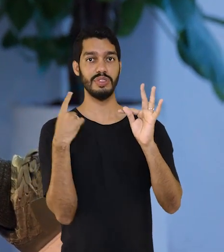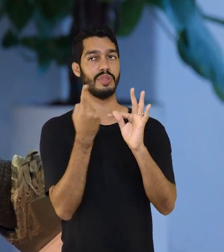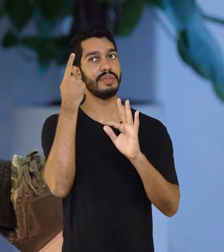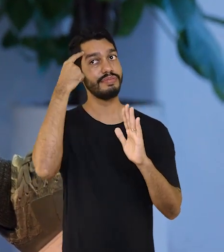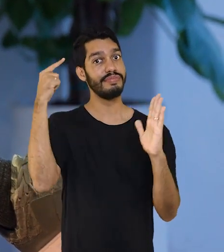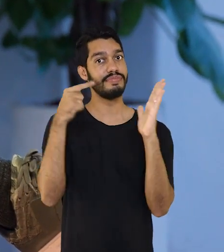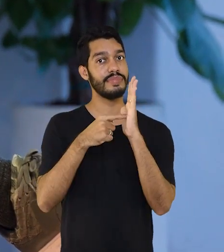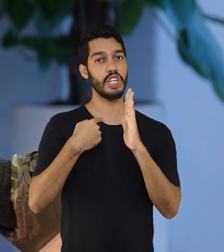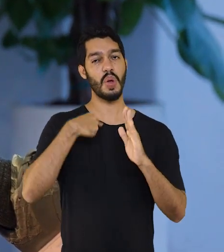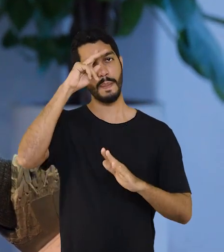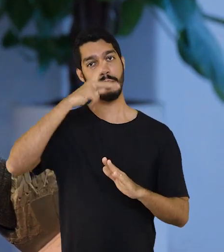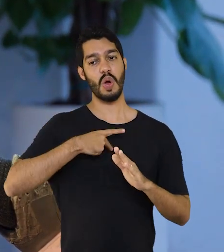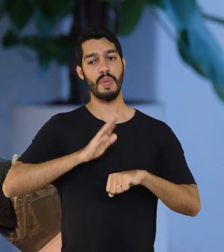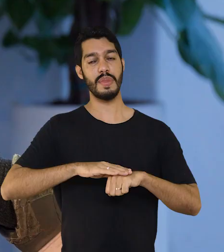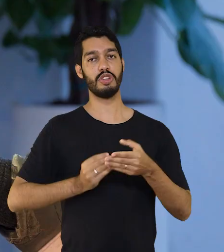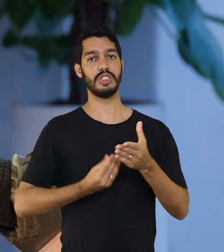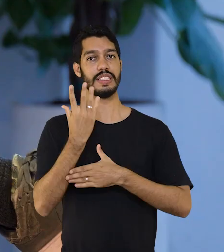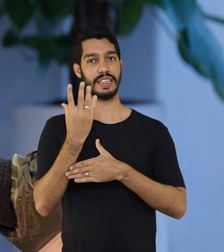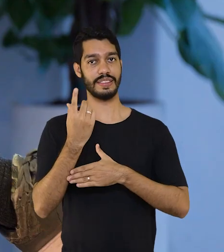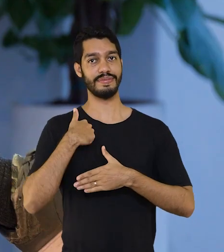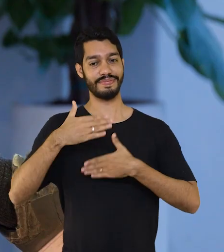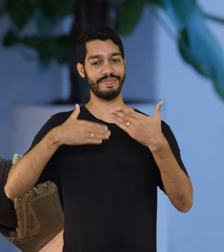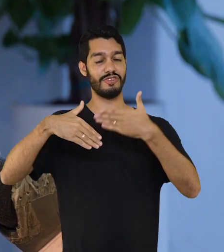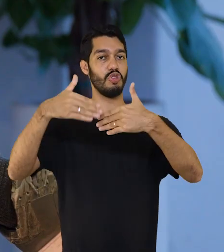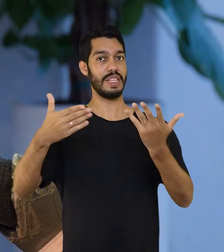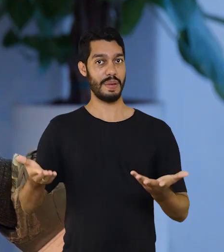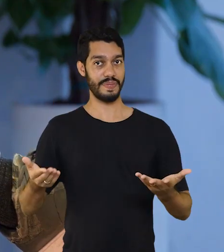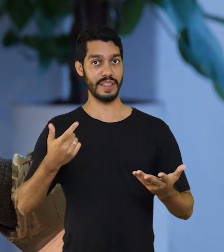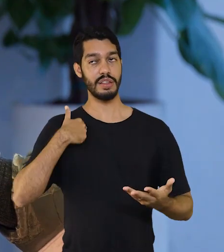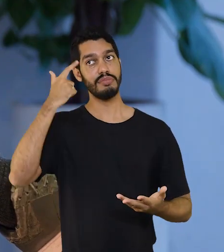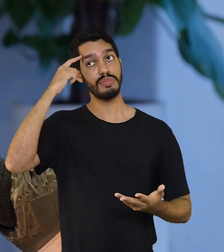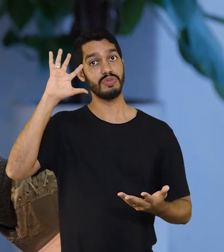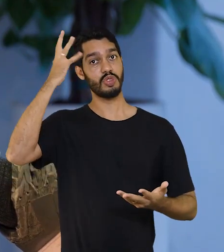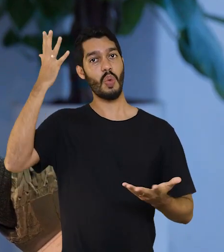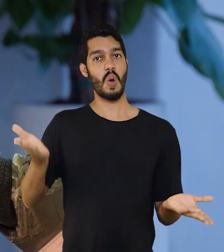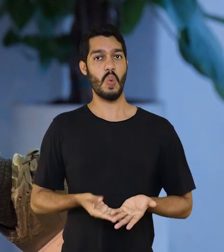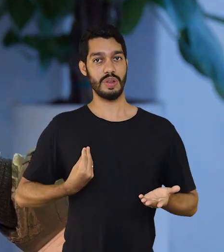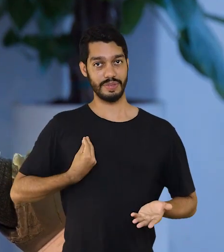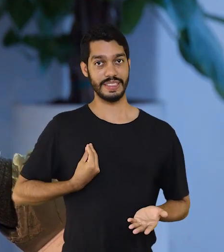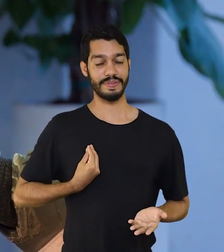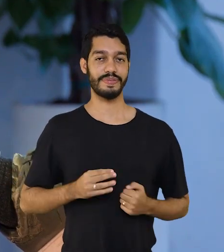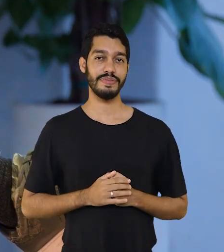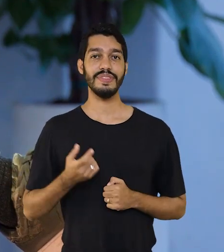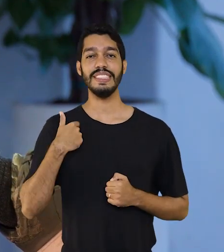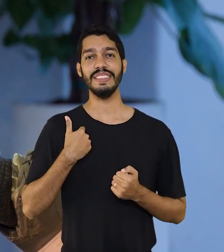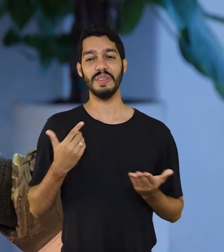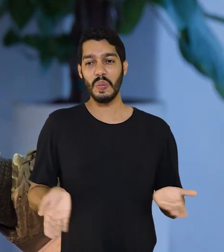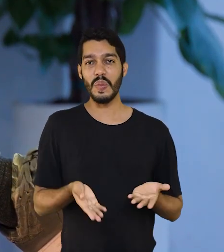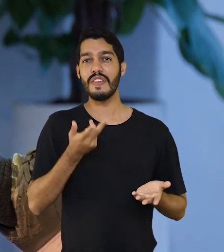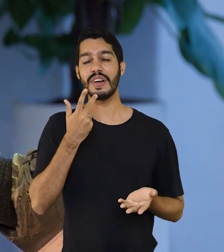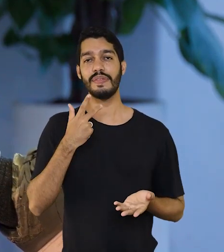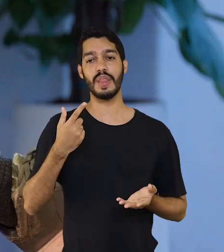mesmo criar a evolução que vai disrupt, que a gente fala, né? A sua solução atual. Então, isso